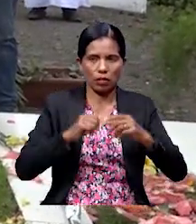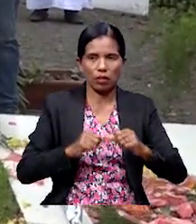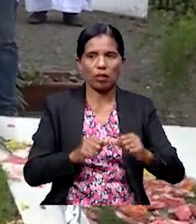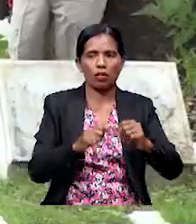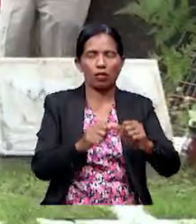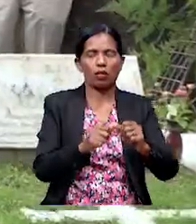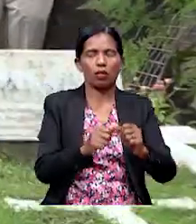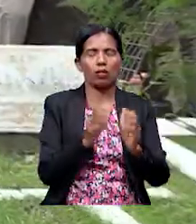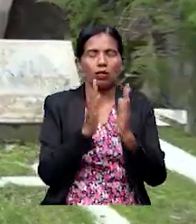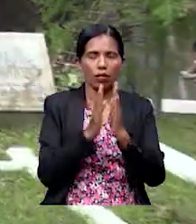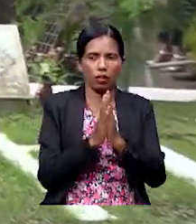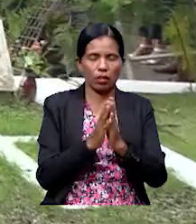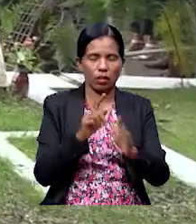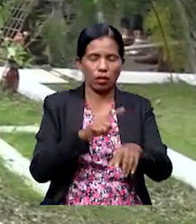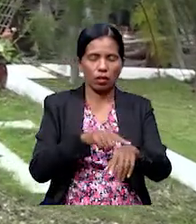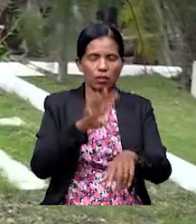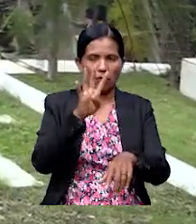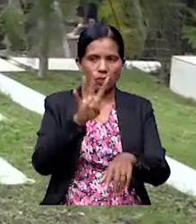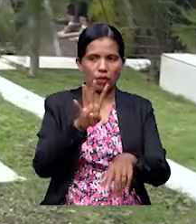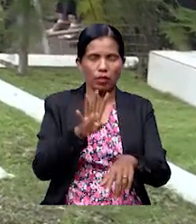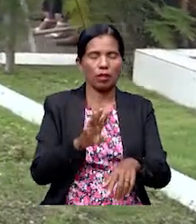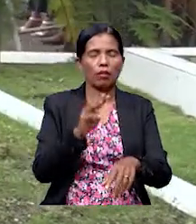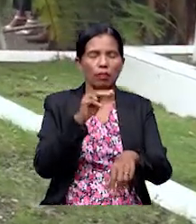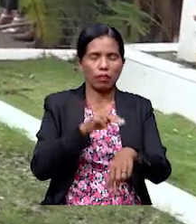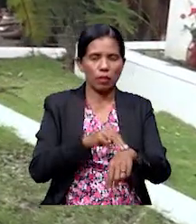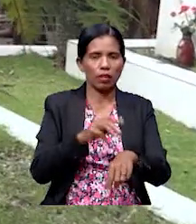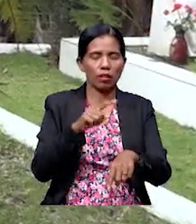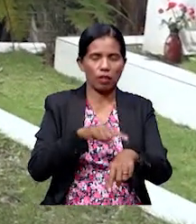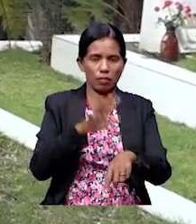a oração e a tuku hat lorocraic no missa e a tuku